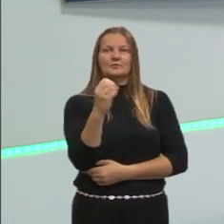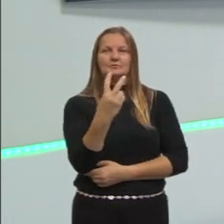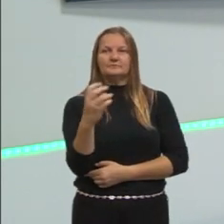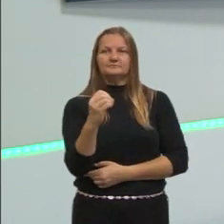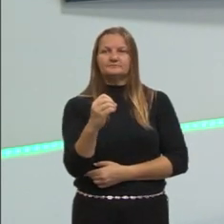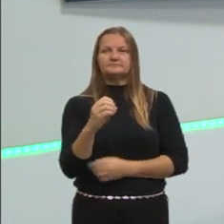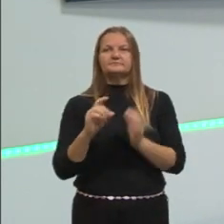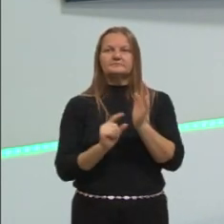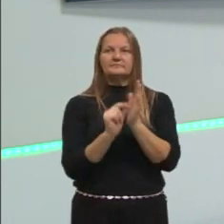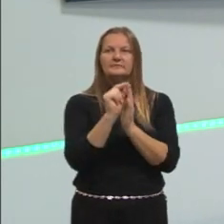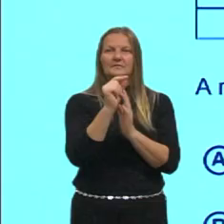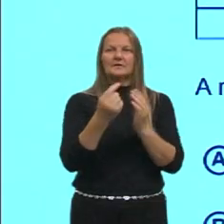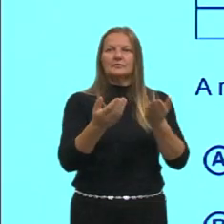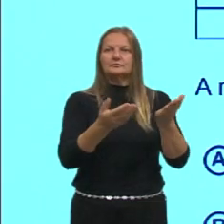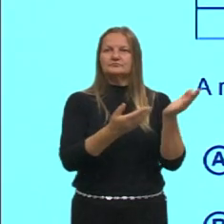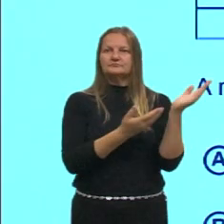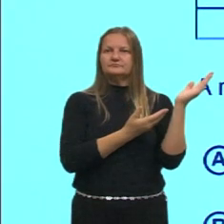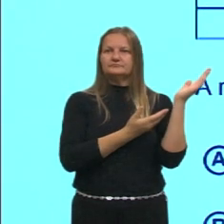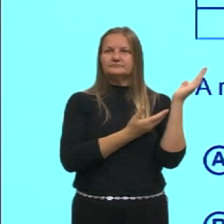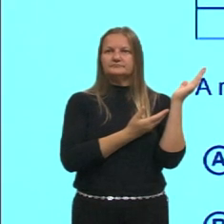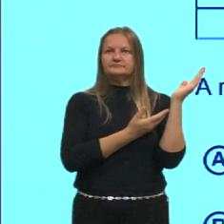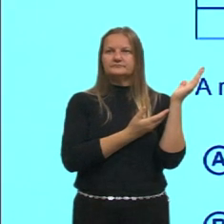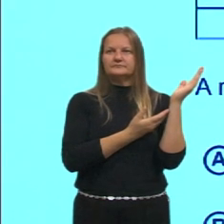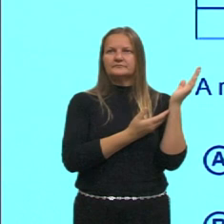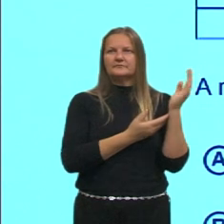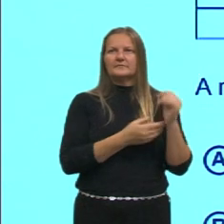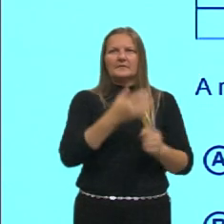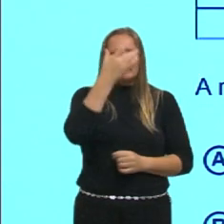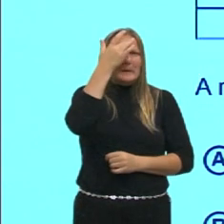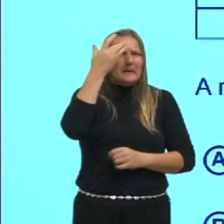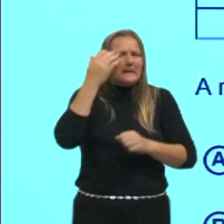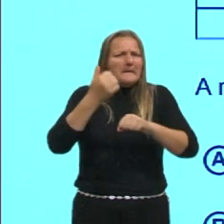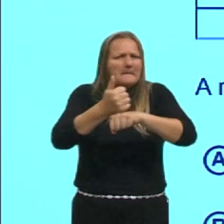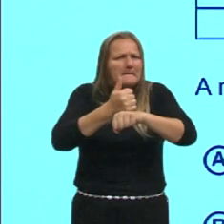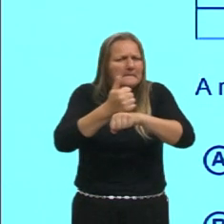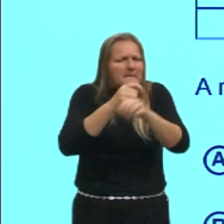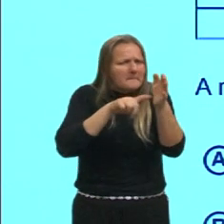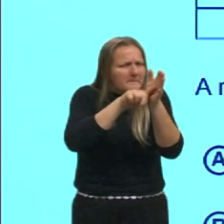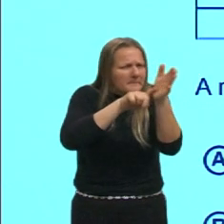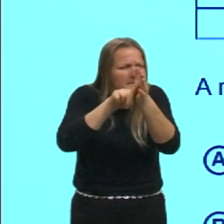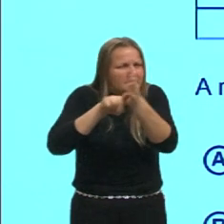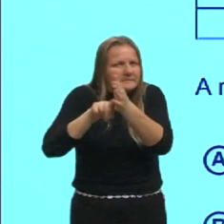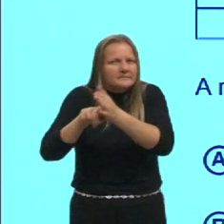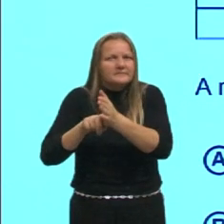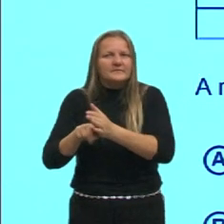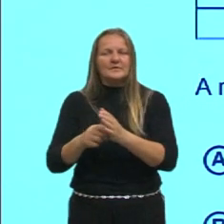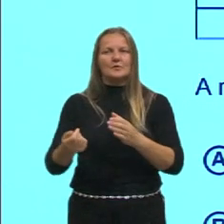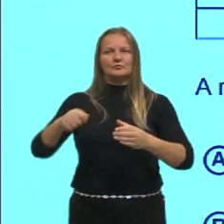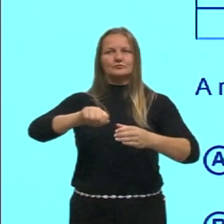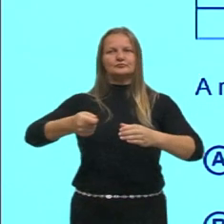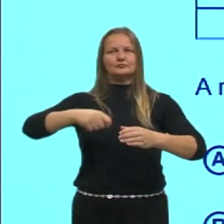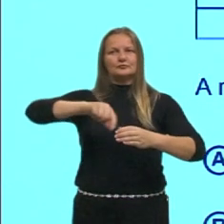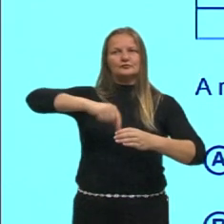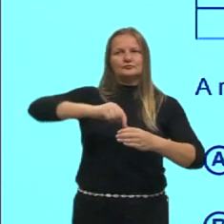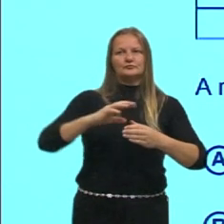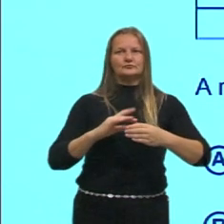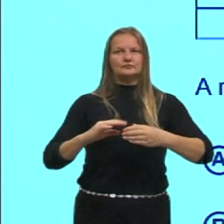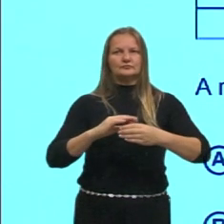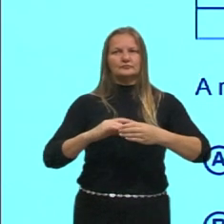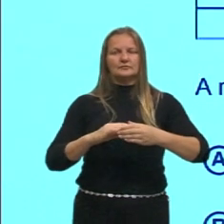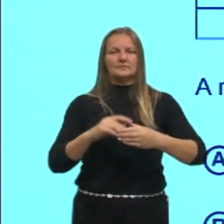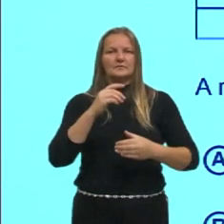digital trouxe a seguinte um pesquisador colocou a mesma quantidade de solução aquosa de enzima